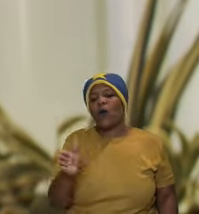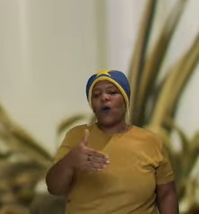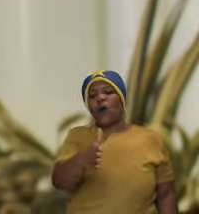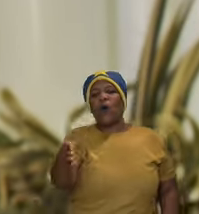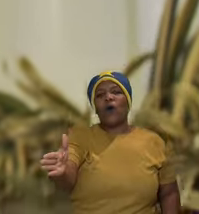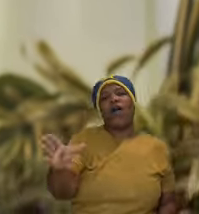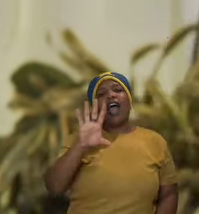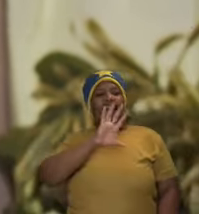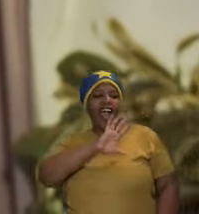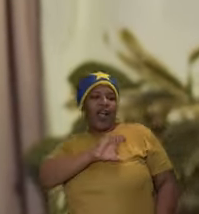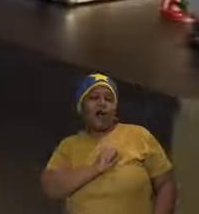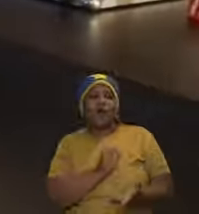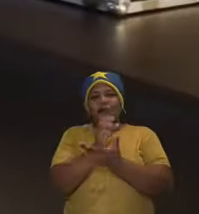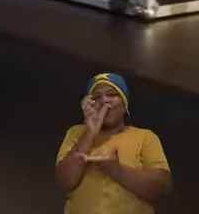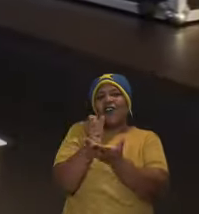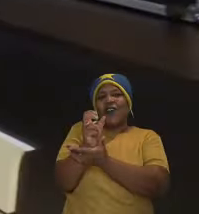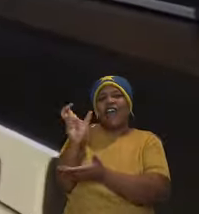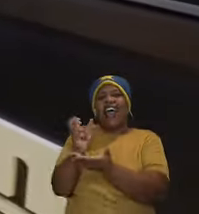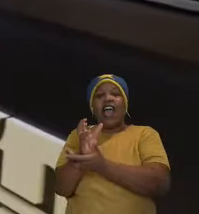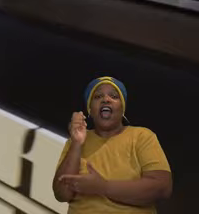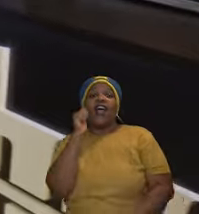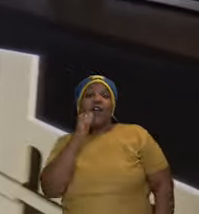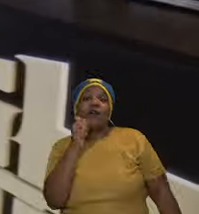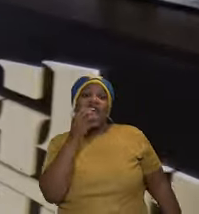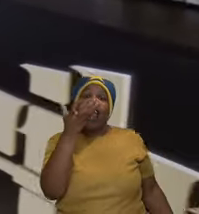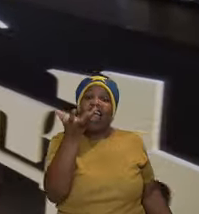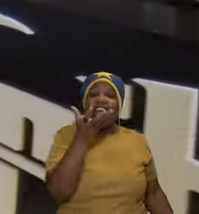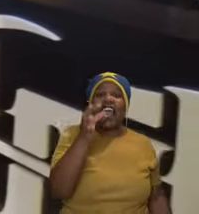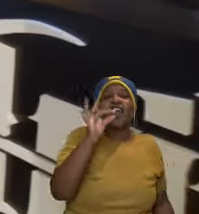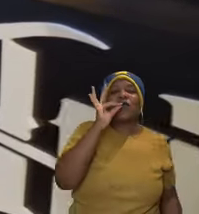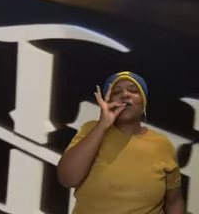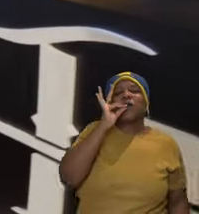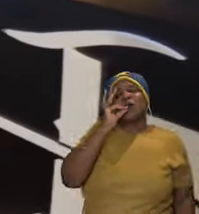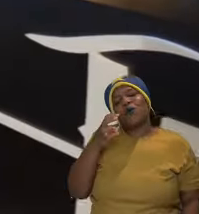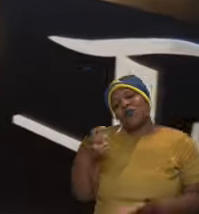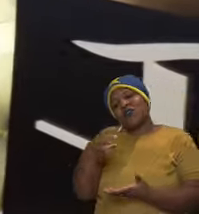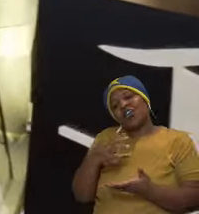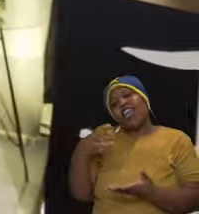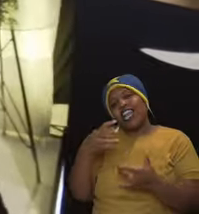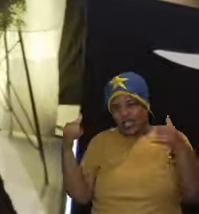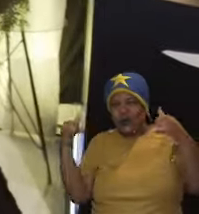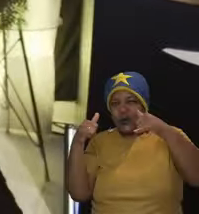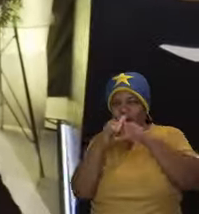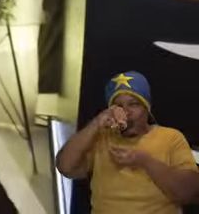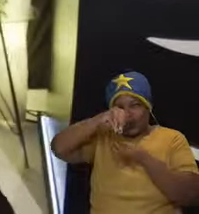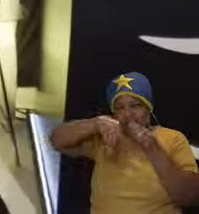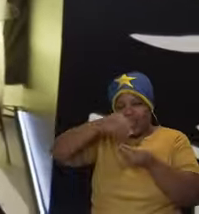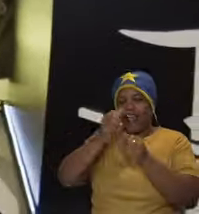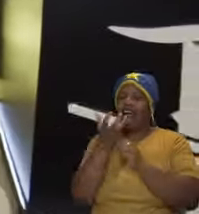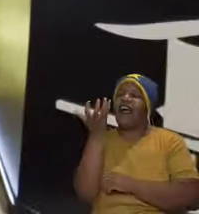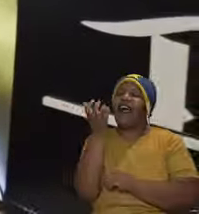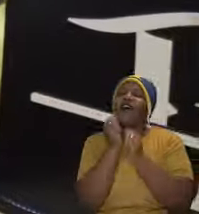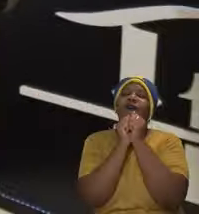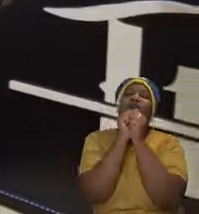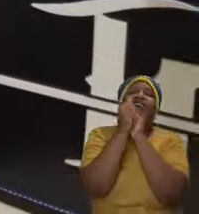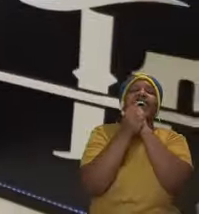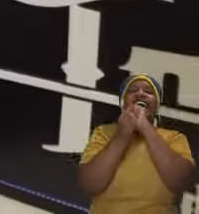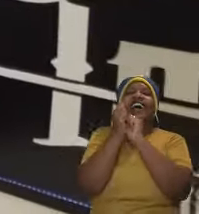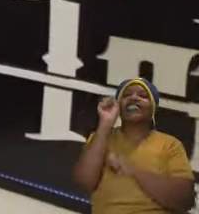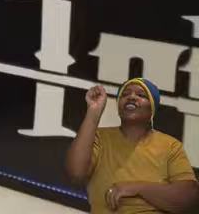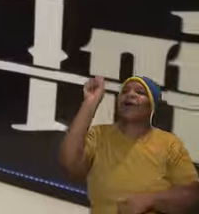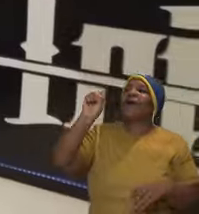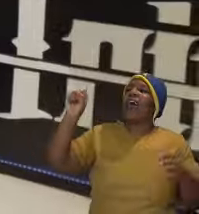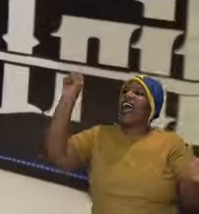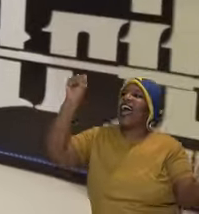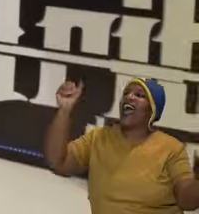amor pra comprar. Por quê? Hoje ela quer voar, beber uísque Red Bull, comprar beijo na boca do Flamengo ao Pistão